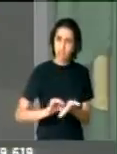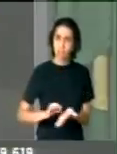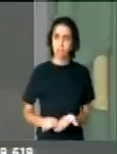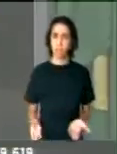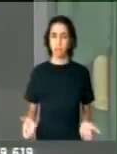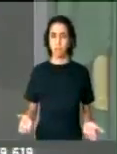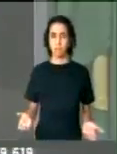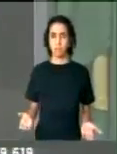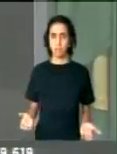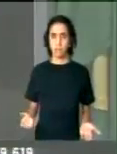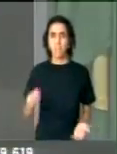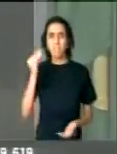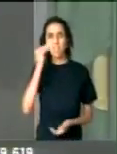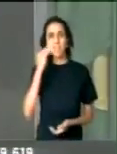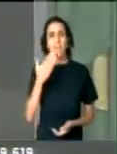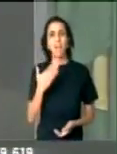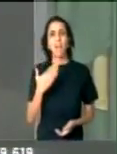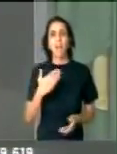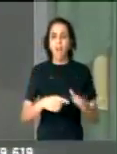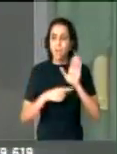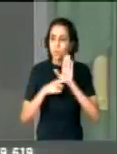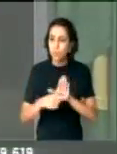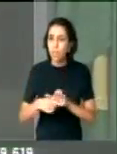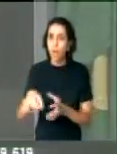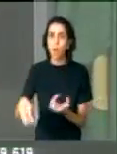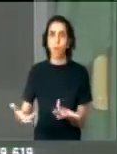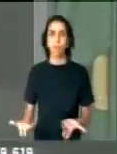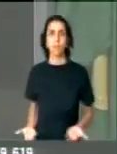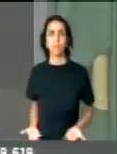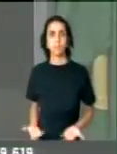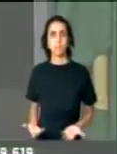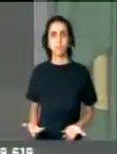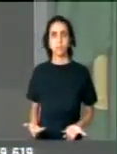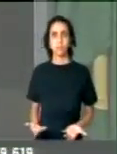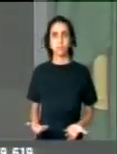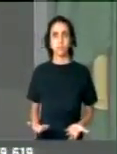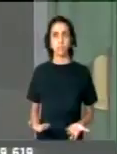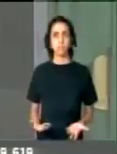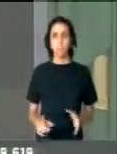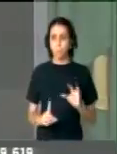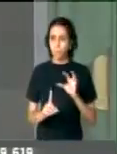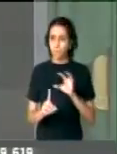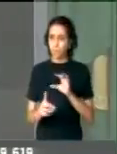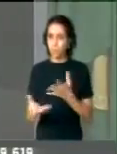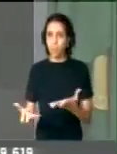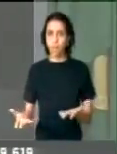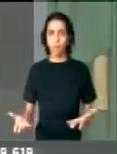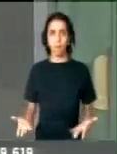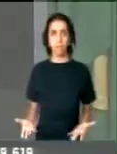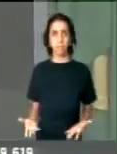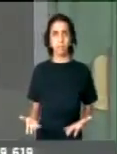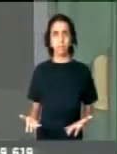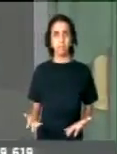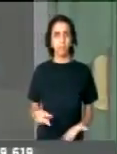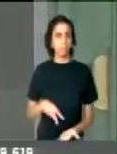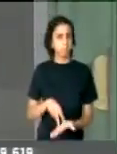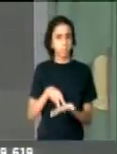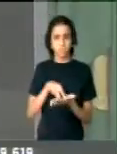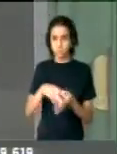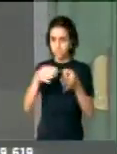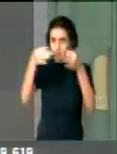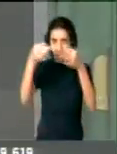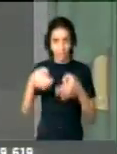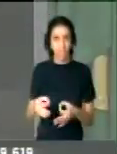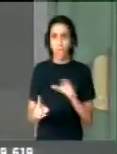Assinaram para ajudar o parlamento, pressionar democrático o parlamento, legitimamente essa